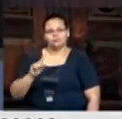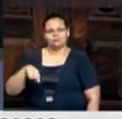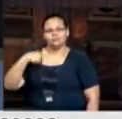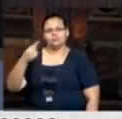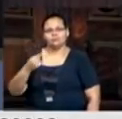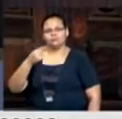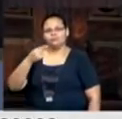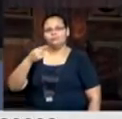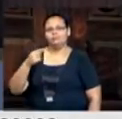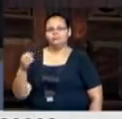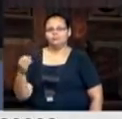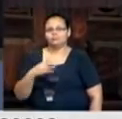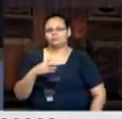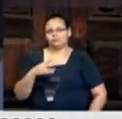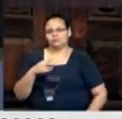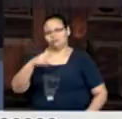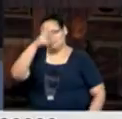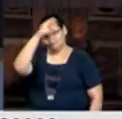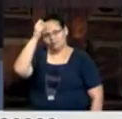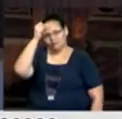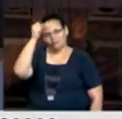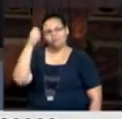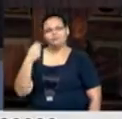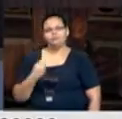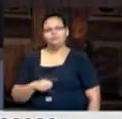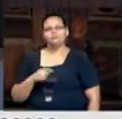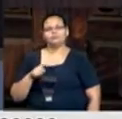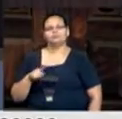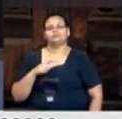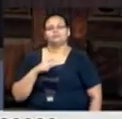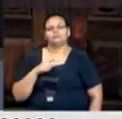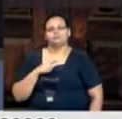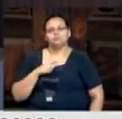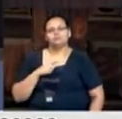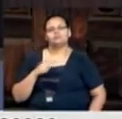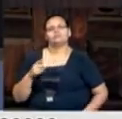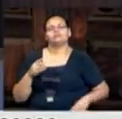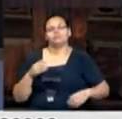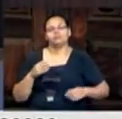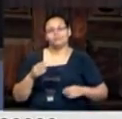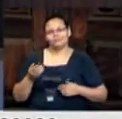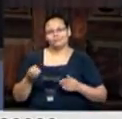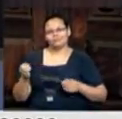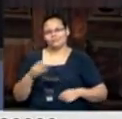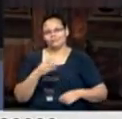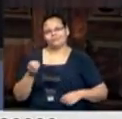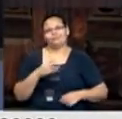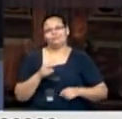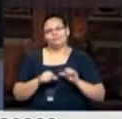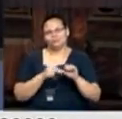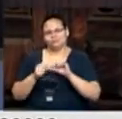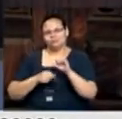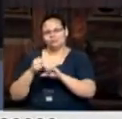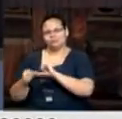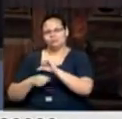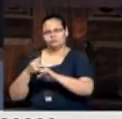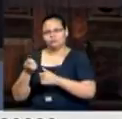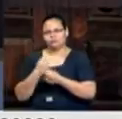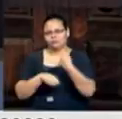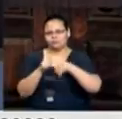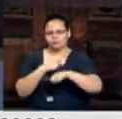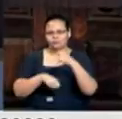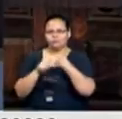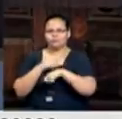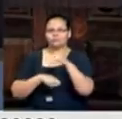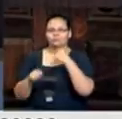prefeitura compreenda essa situação e tenha disciplina fiscal e que possa fazer uma reforma na máquina administrativa de modo que ela